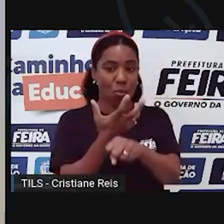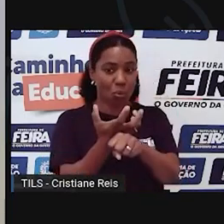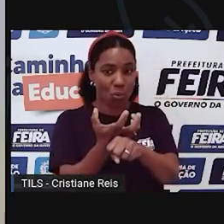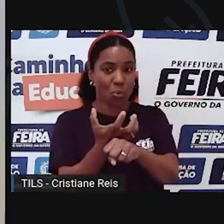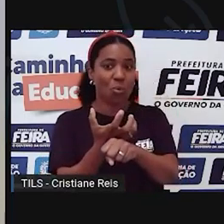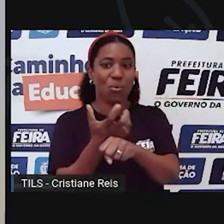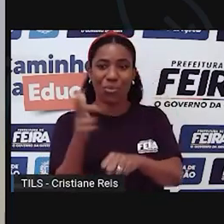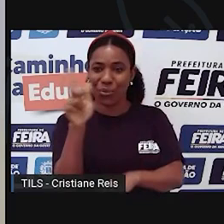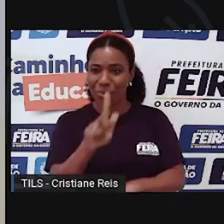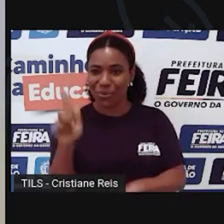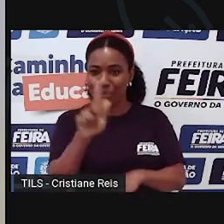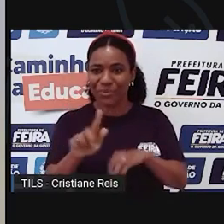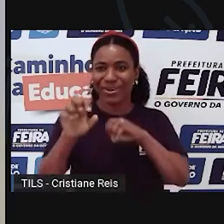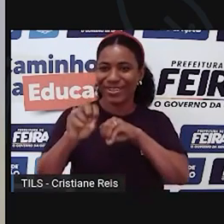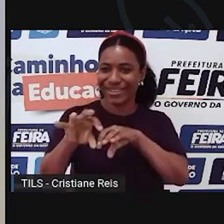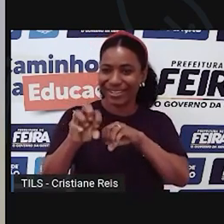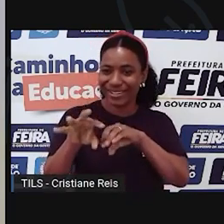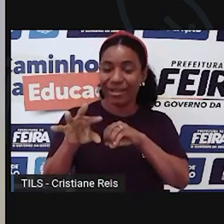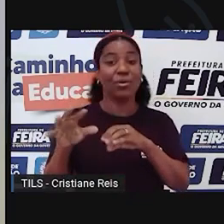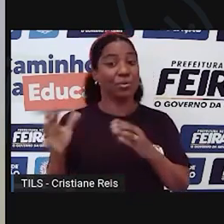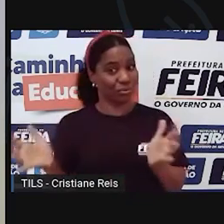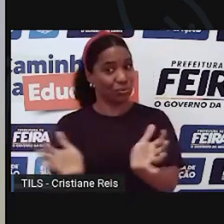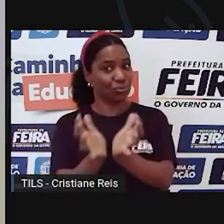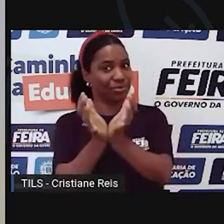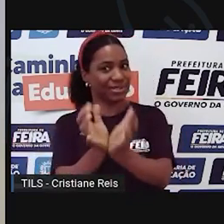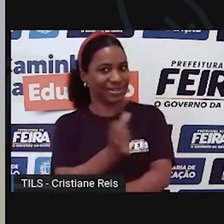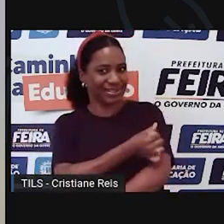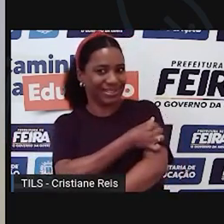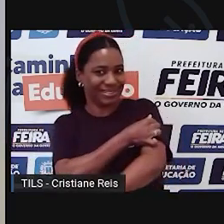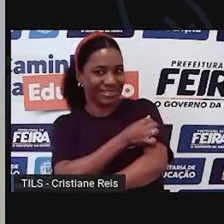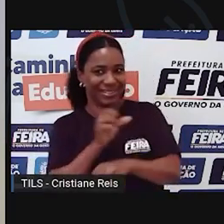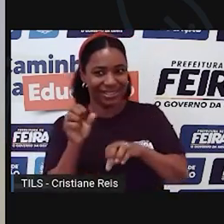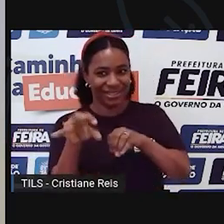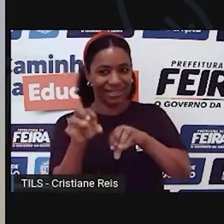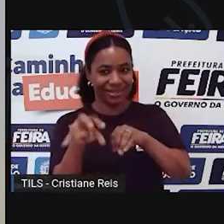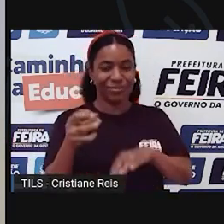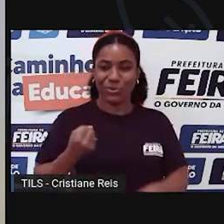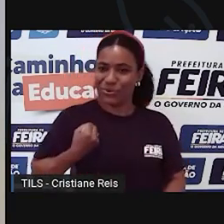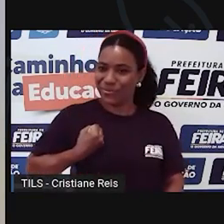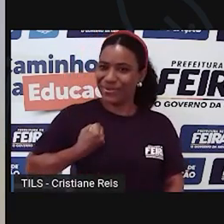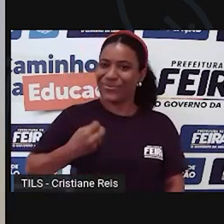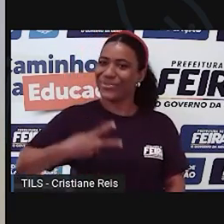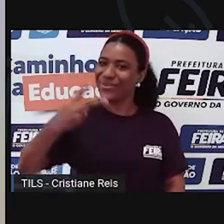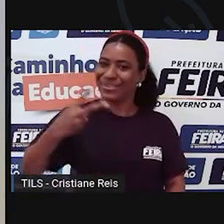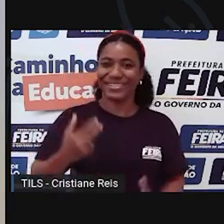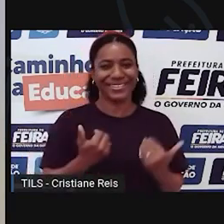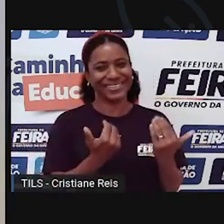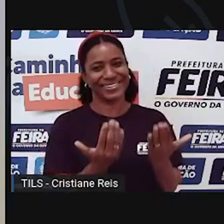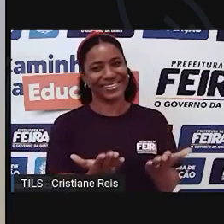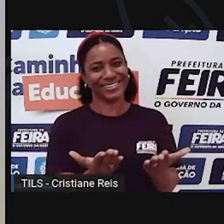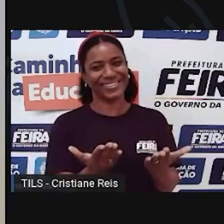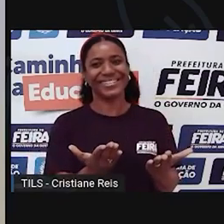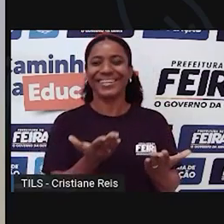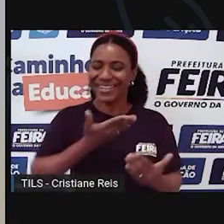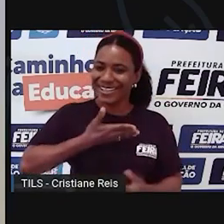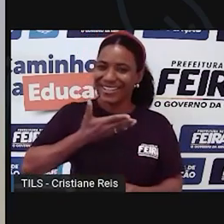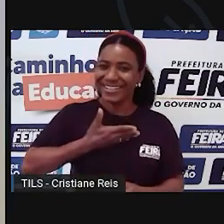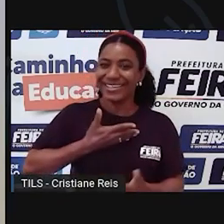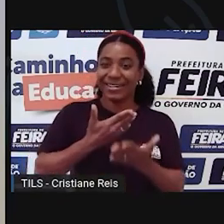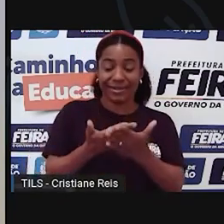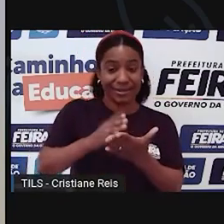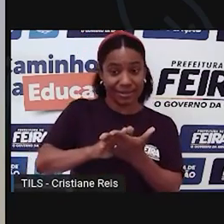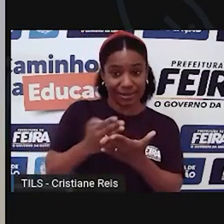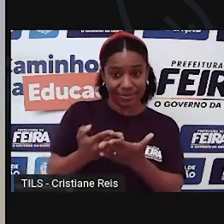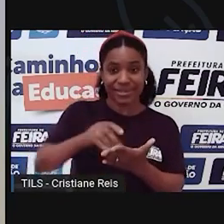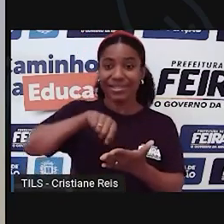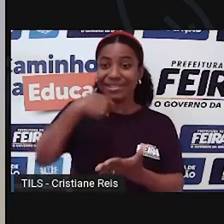nós vamos ter uma aula do sexto ano, é a nossa aula 2. E a nossa amiga aqui do lado, Cris, né? A nossa intérprete que vai nos